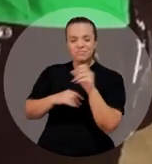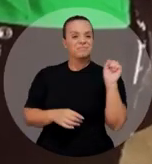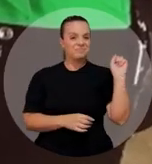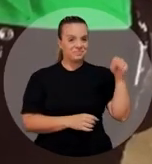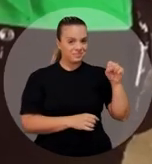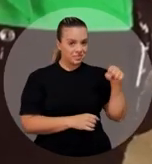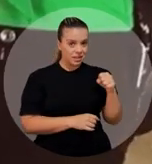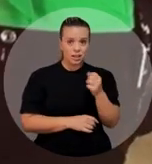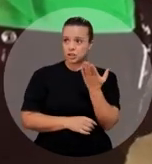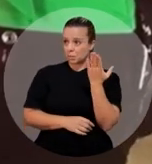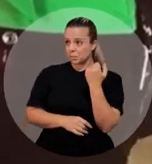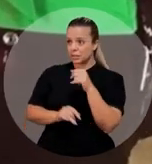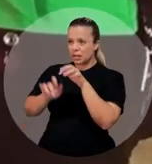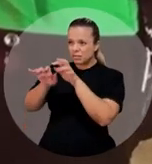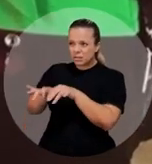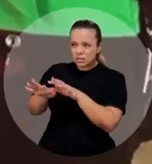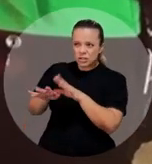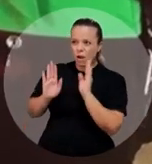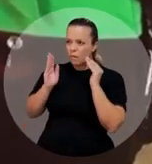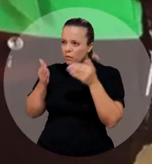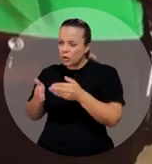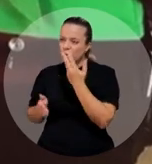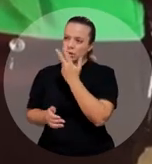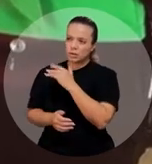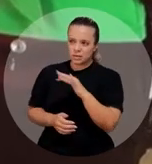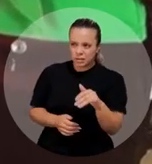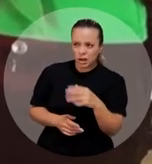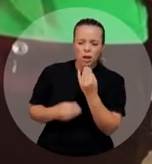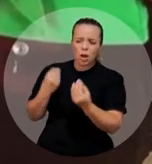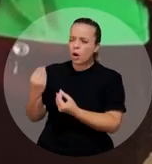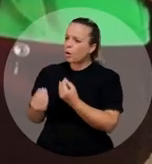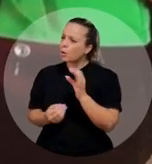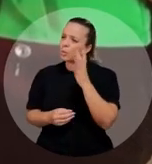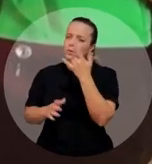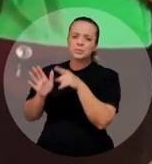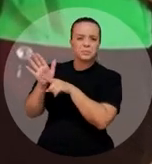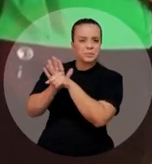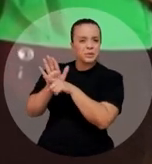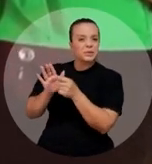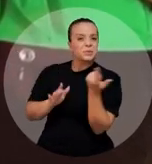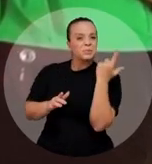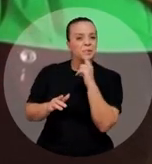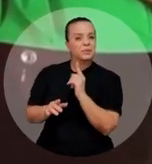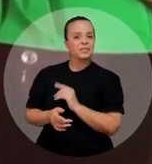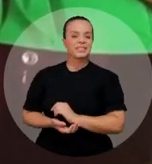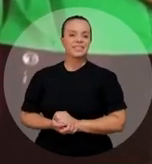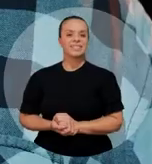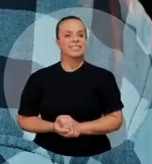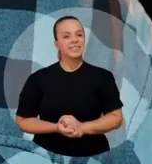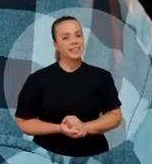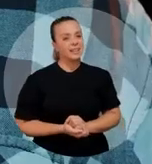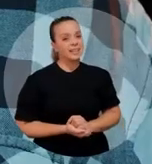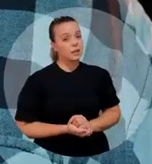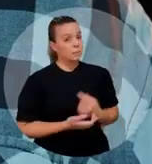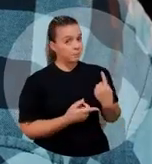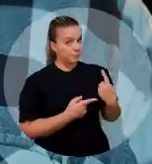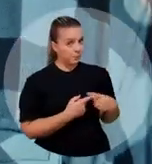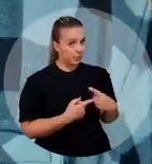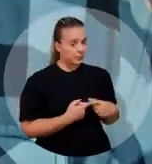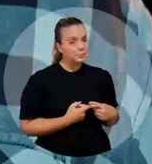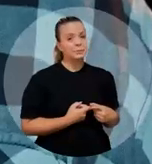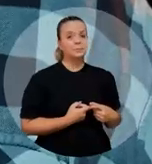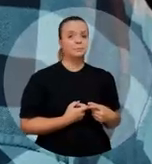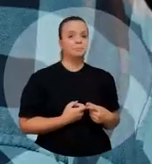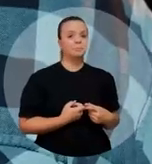Sim. Já tinha escrito algo para criança, algo infantil? Como é que foi essa pesquisa para chegar lá? É porque,